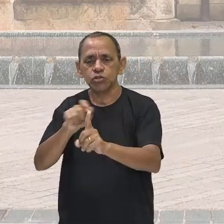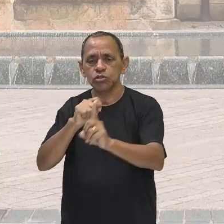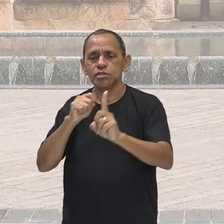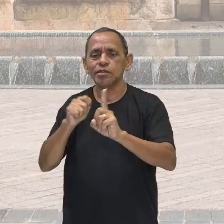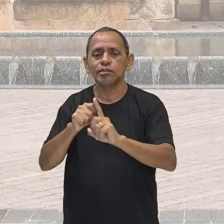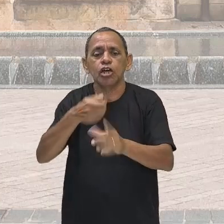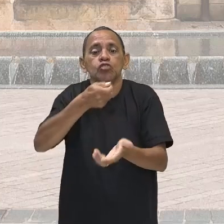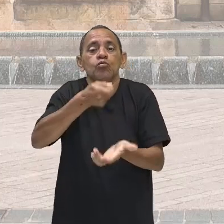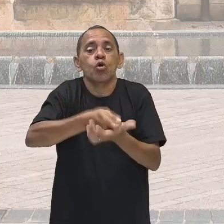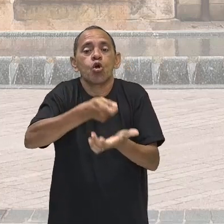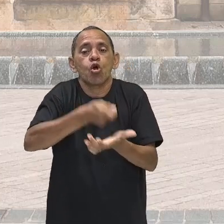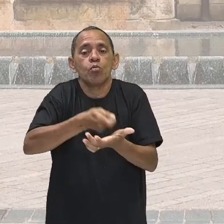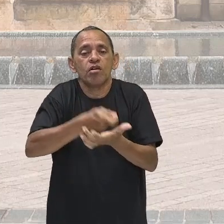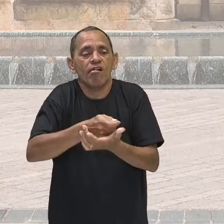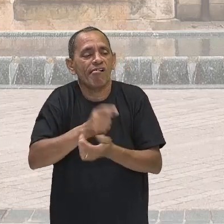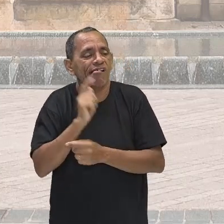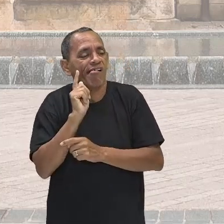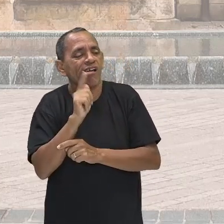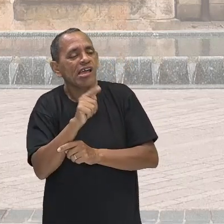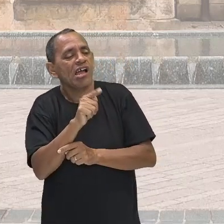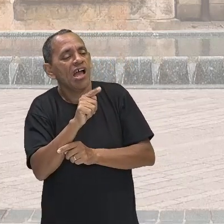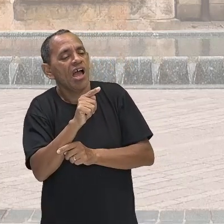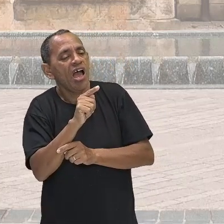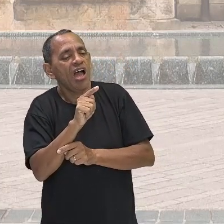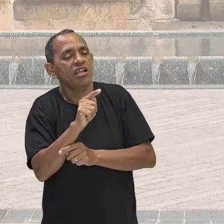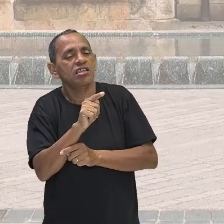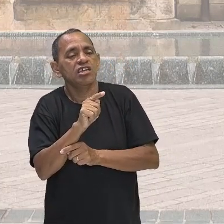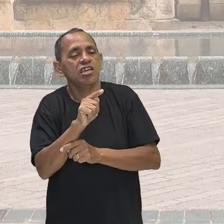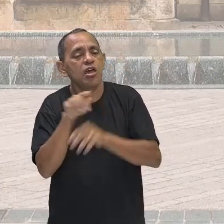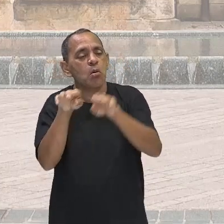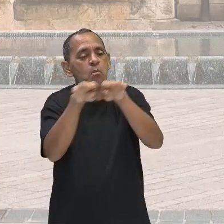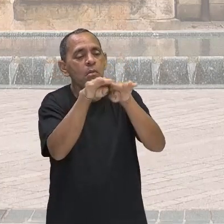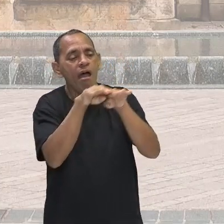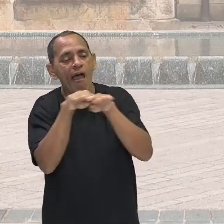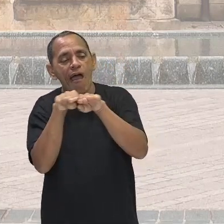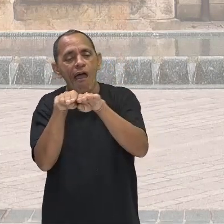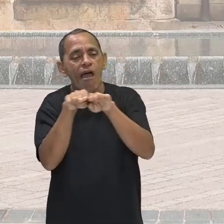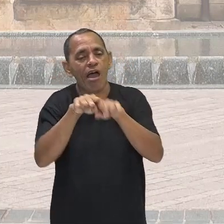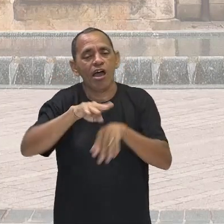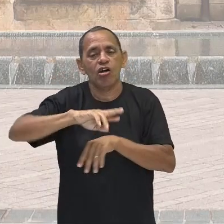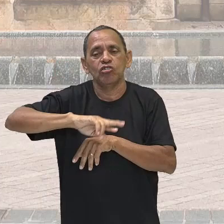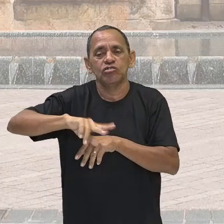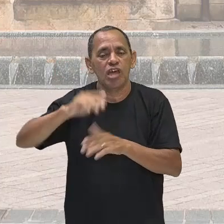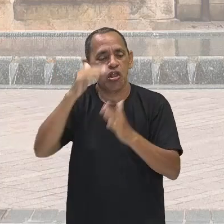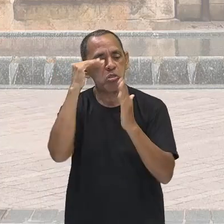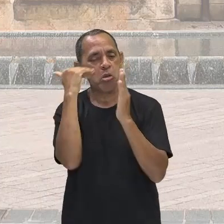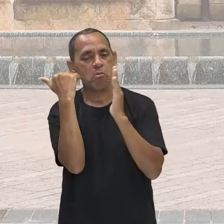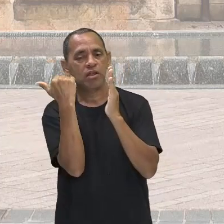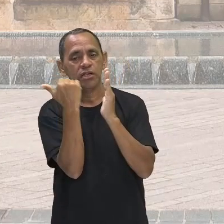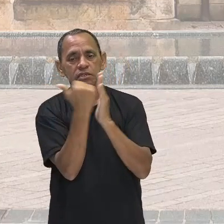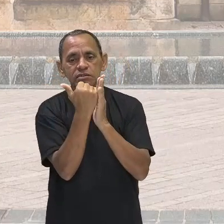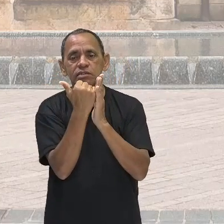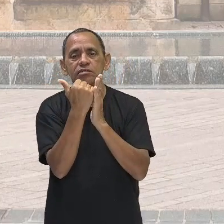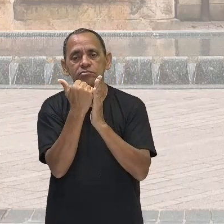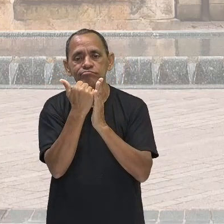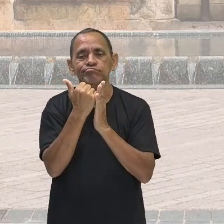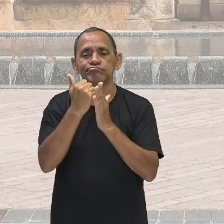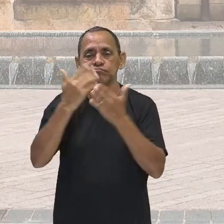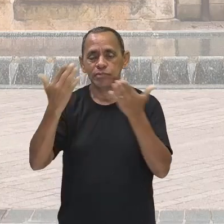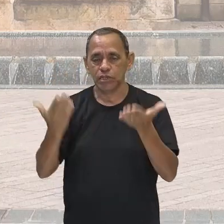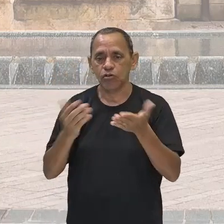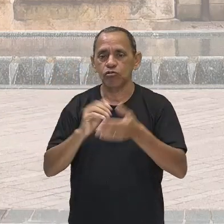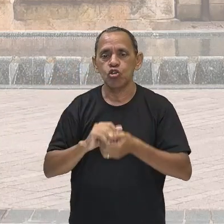Olha, aquele ali está fora dos padrões. Vejam que interessante. É assim que Durkheim vê